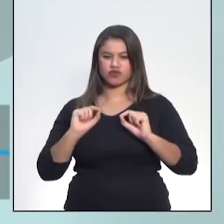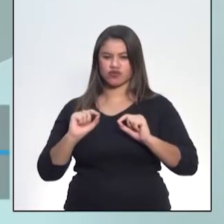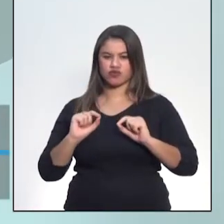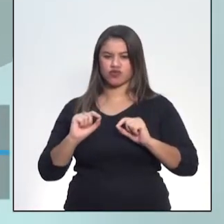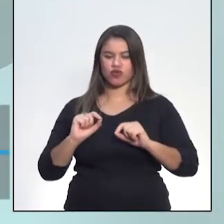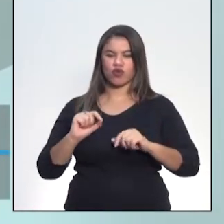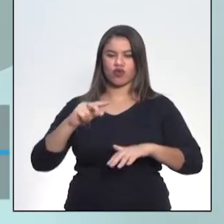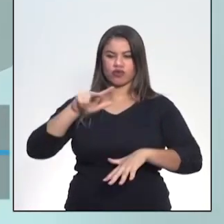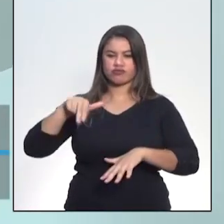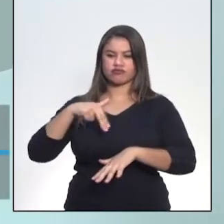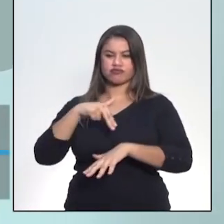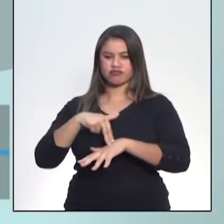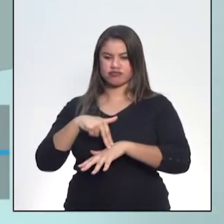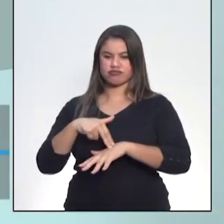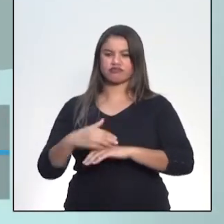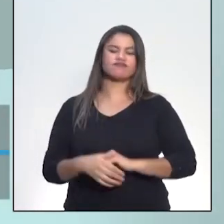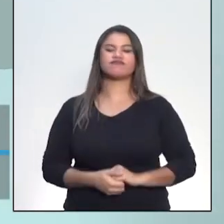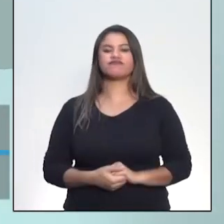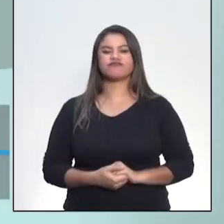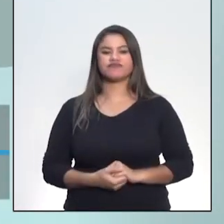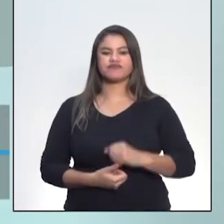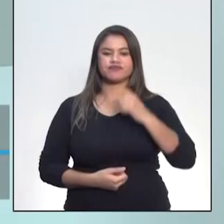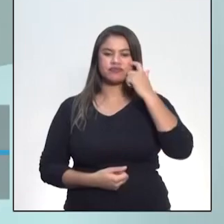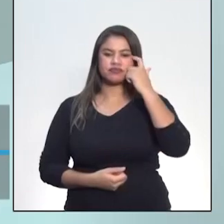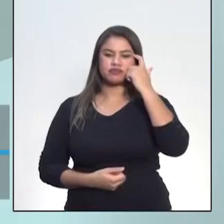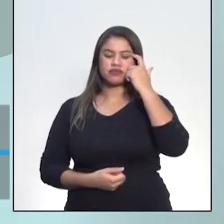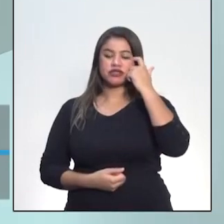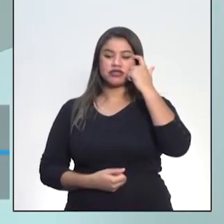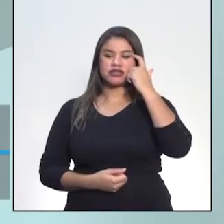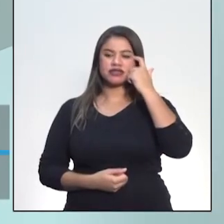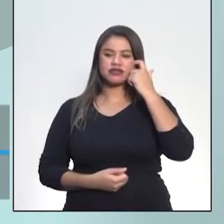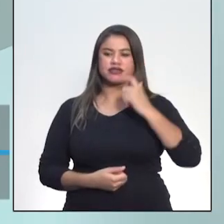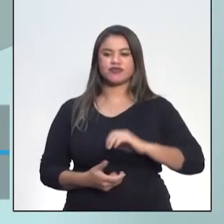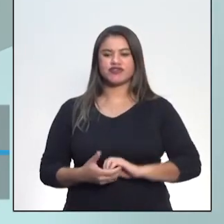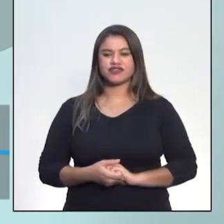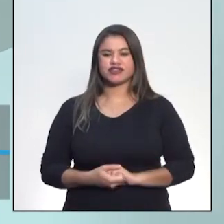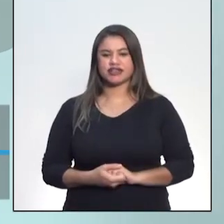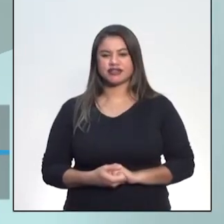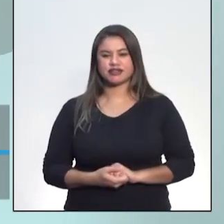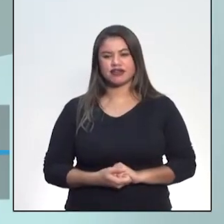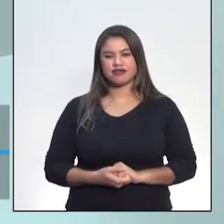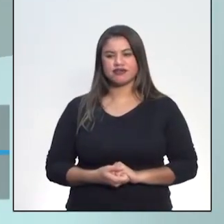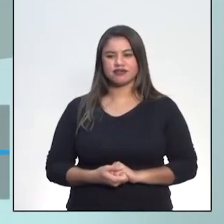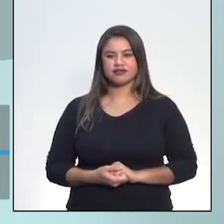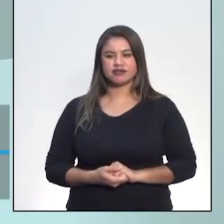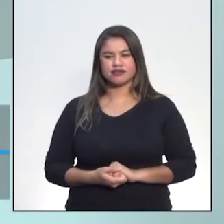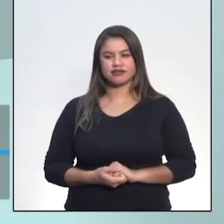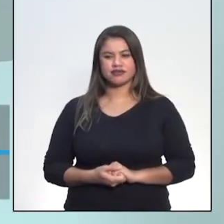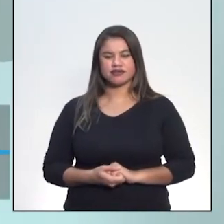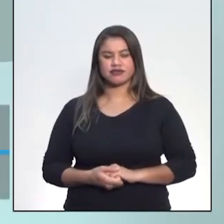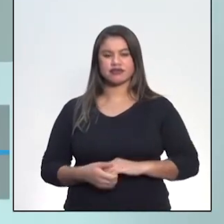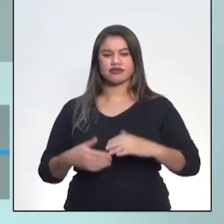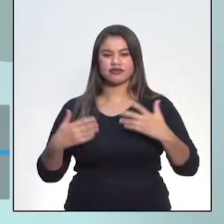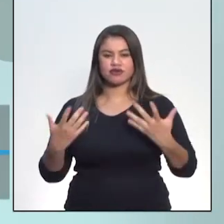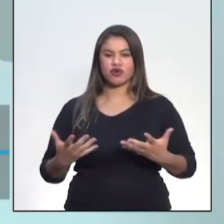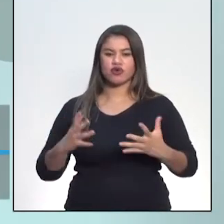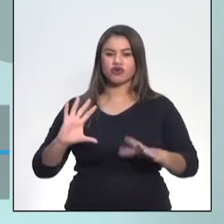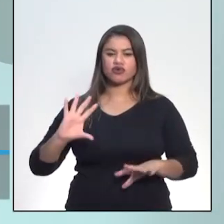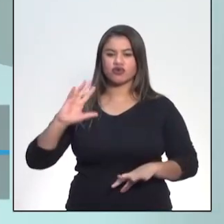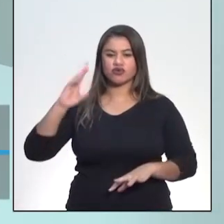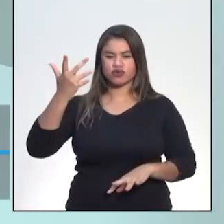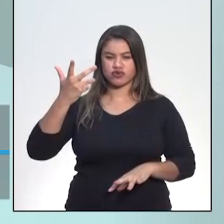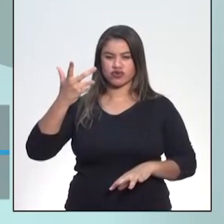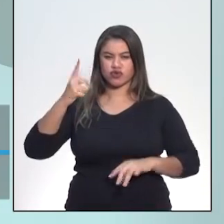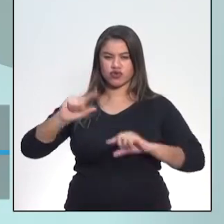as nações. Ok? Mas, como que ocorreu